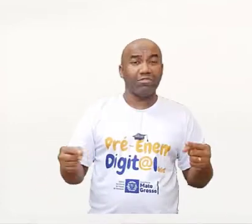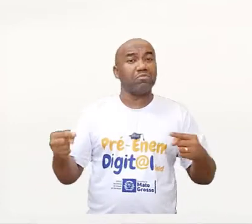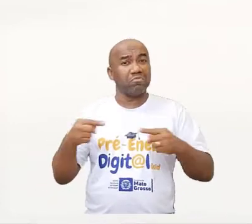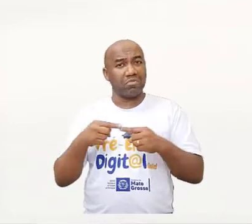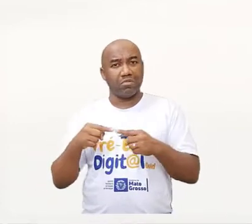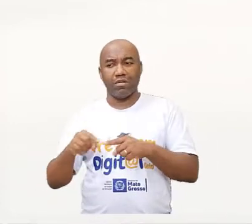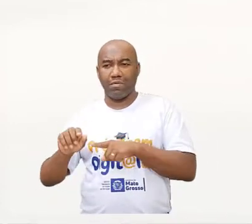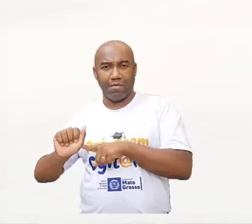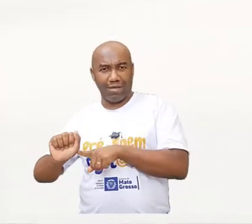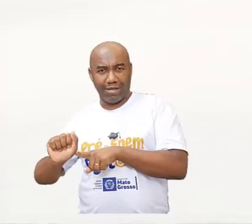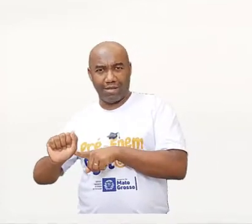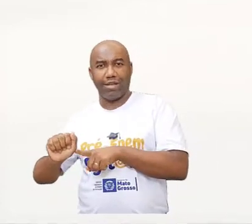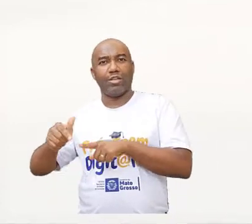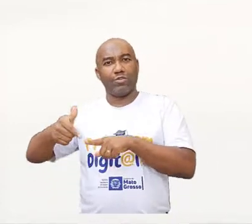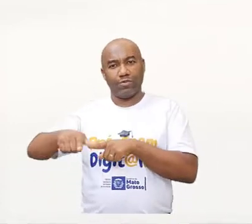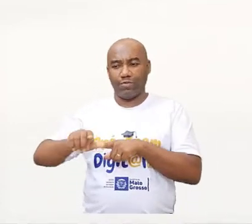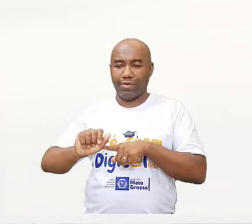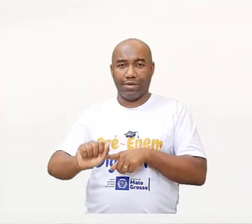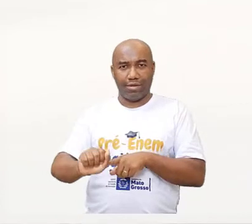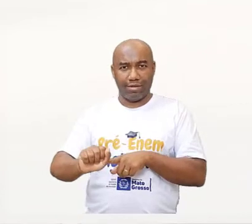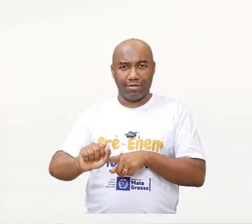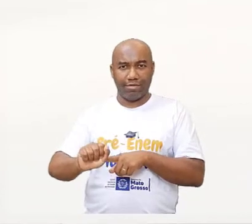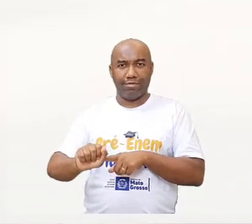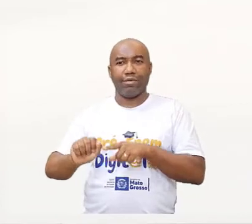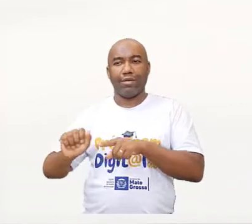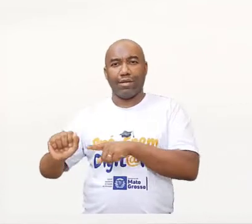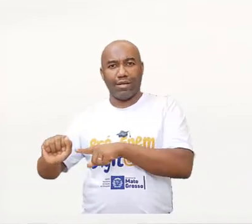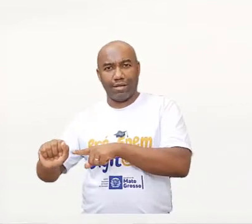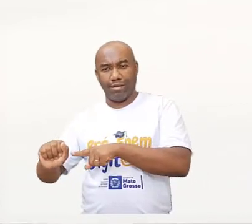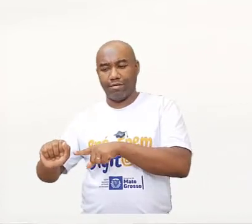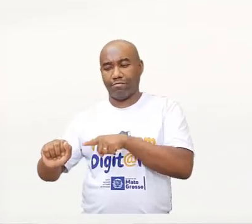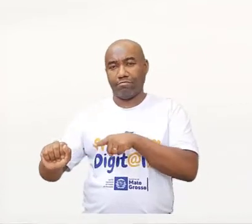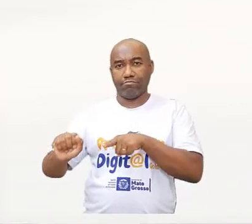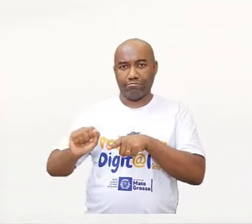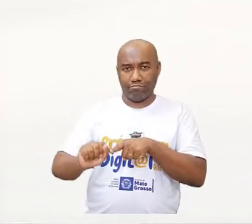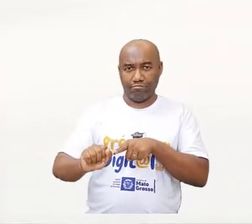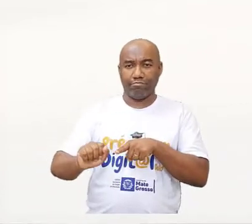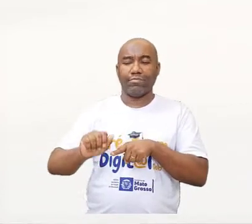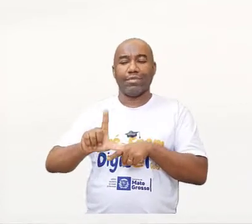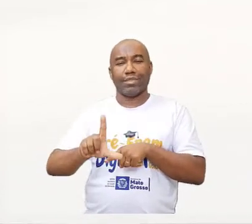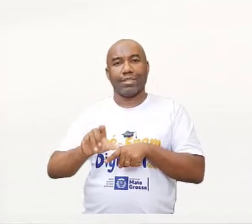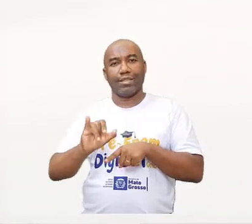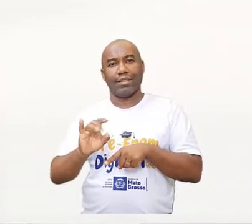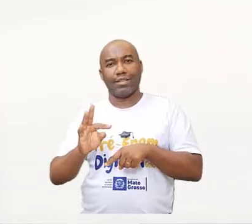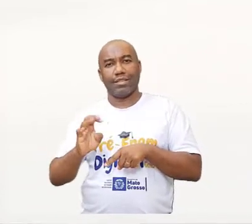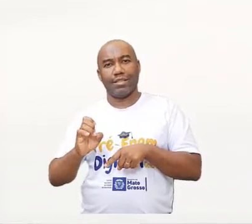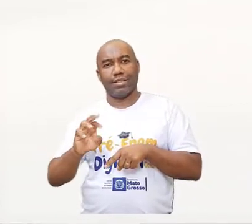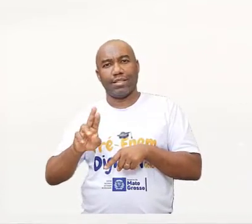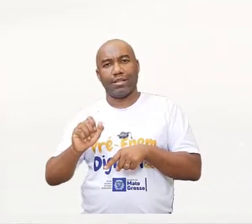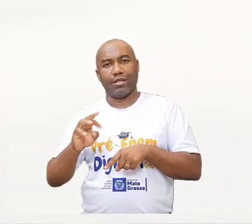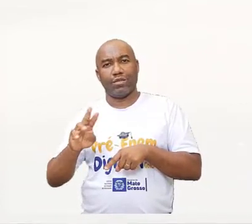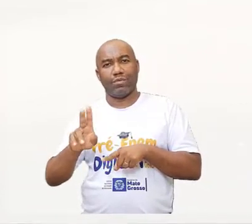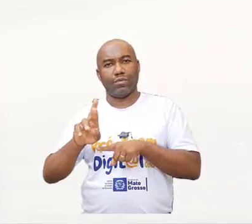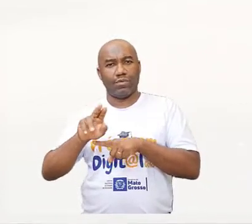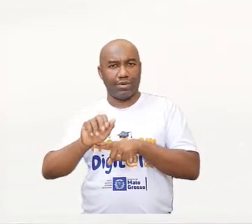A, ensino a literatura portuguesa e a